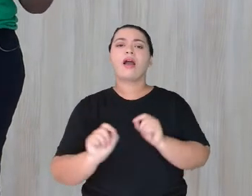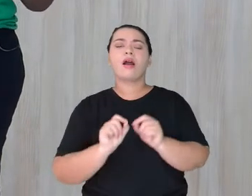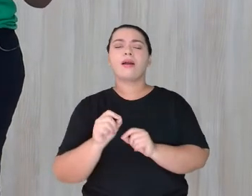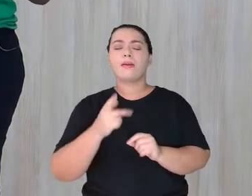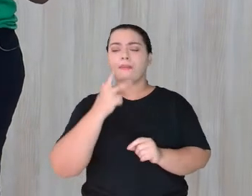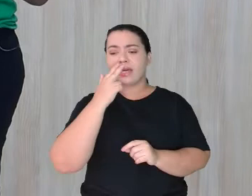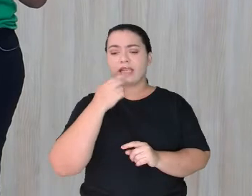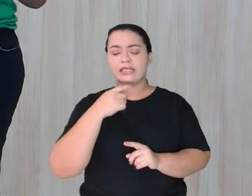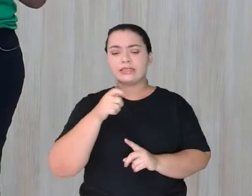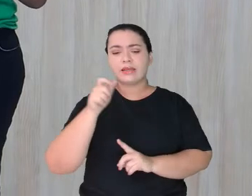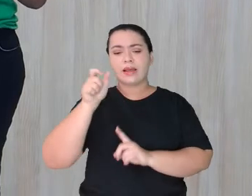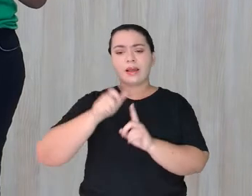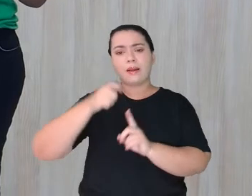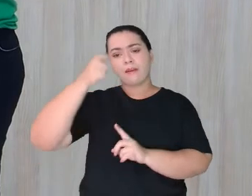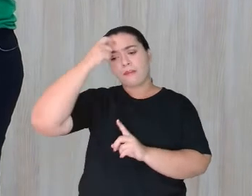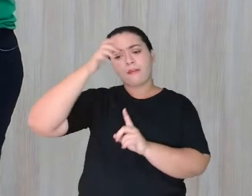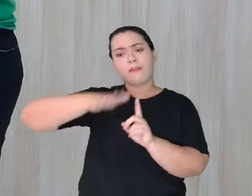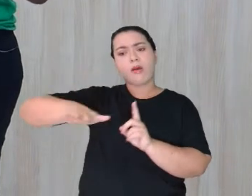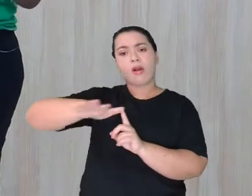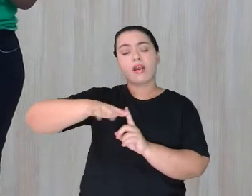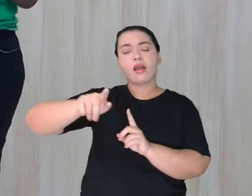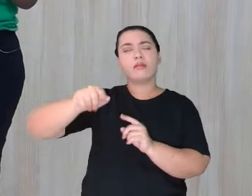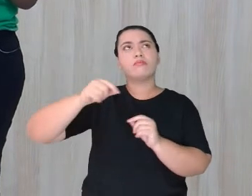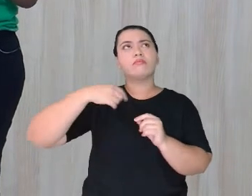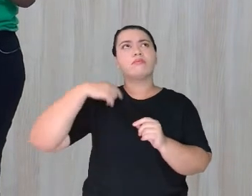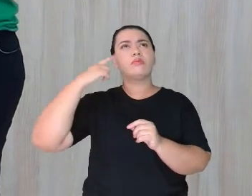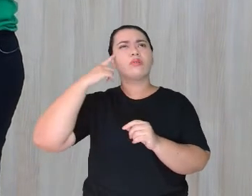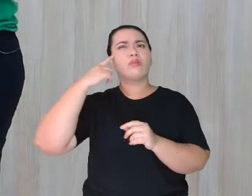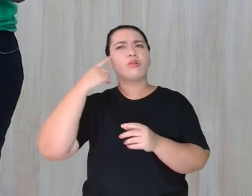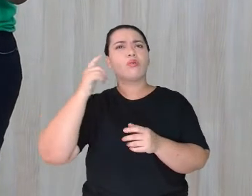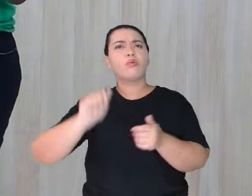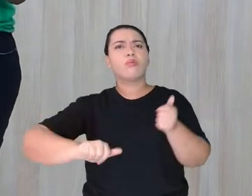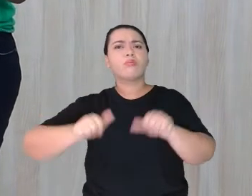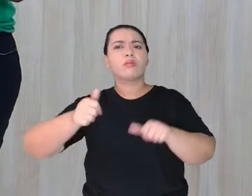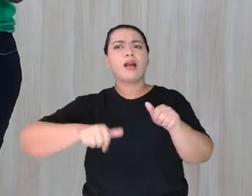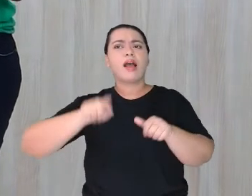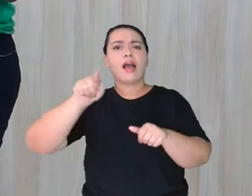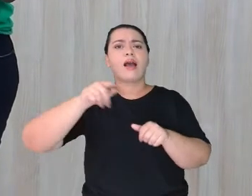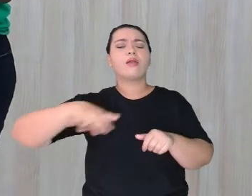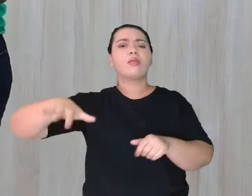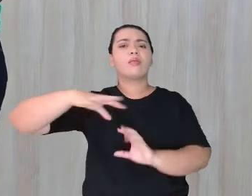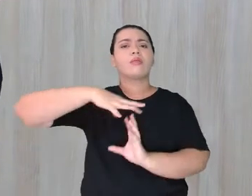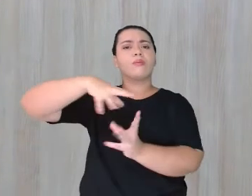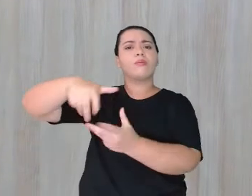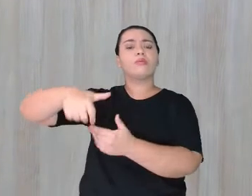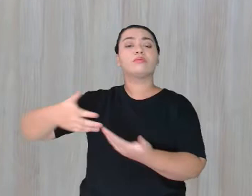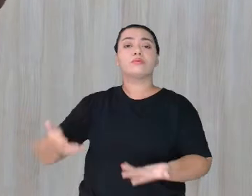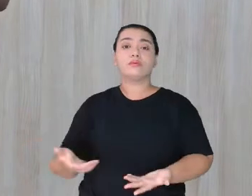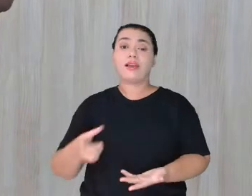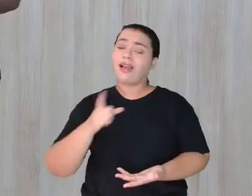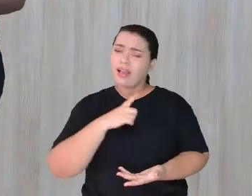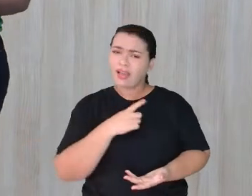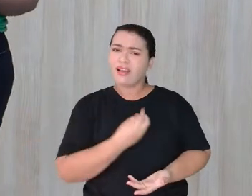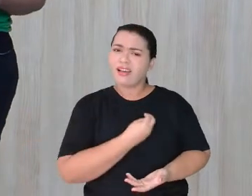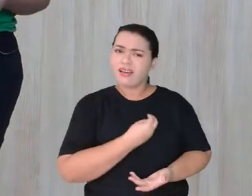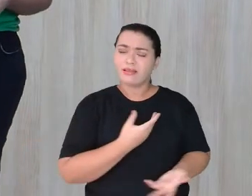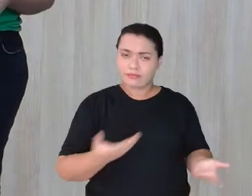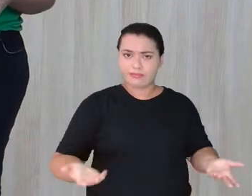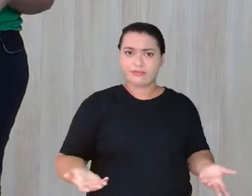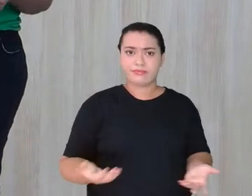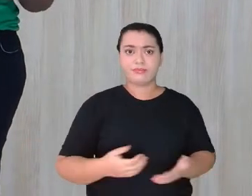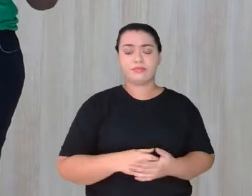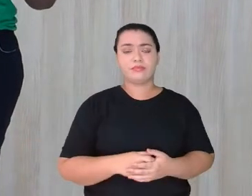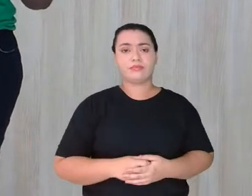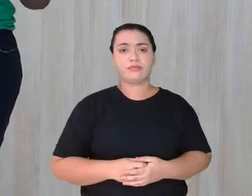moral que você tem sobre o mundo. E que ele existe. E está com você o tempo todo. Então, toda